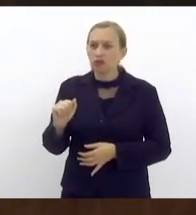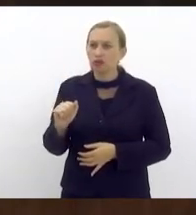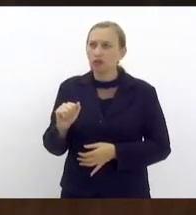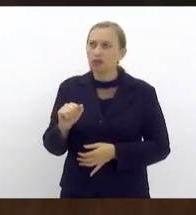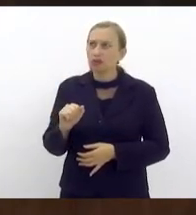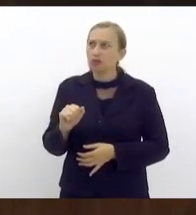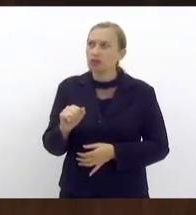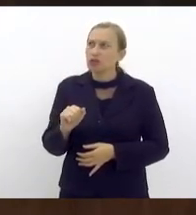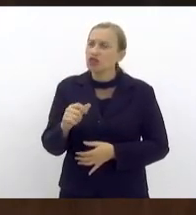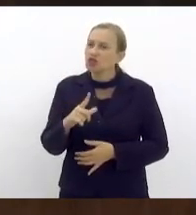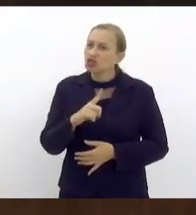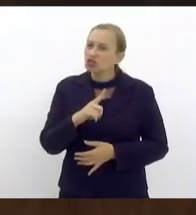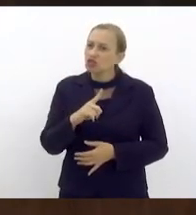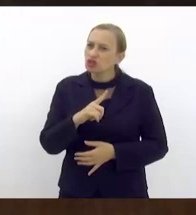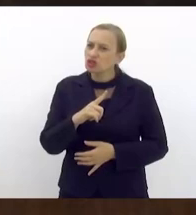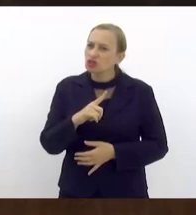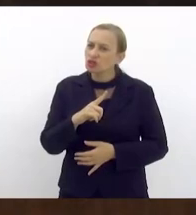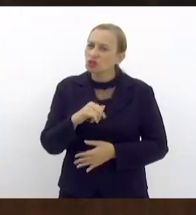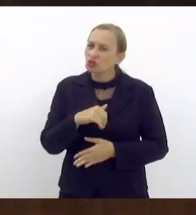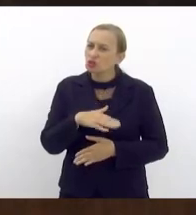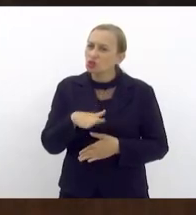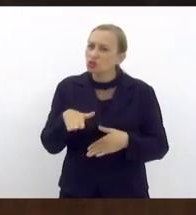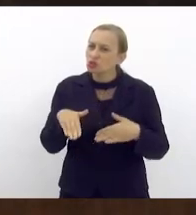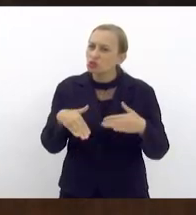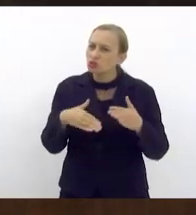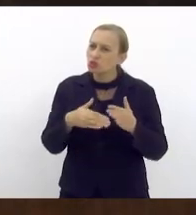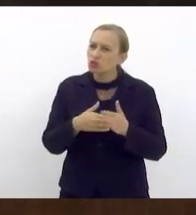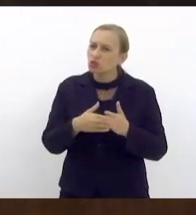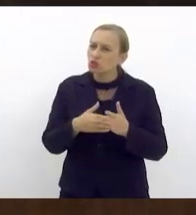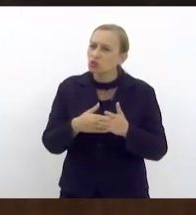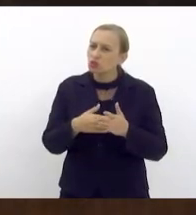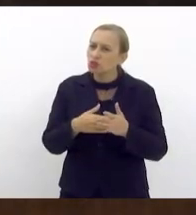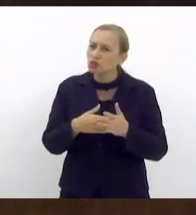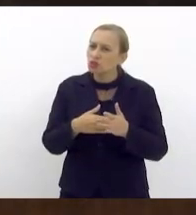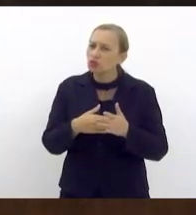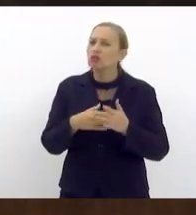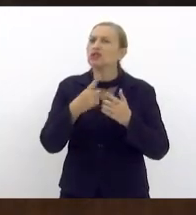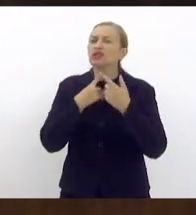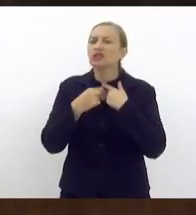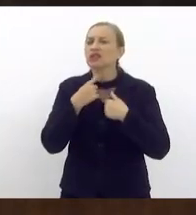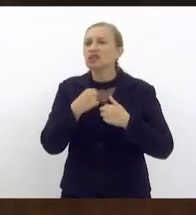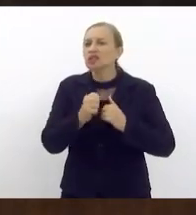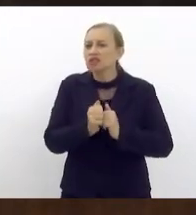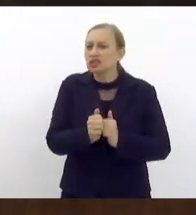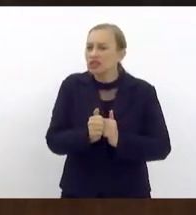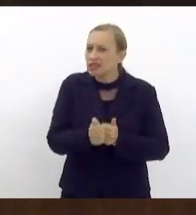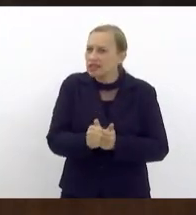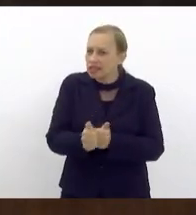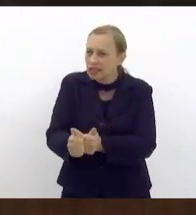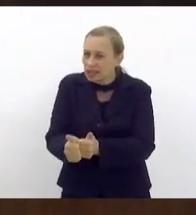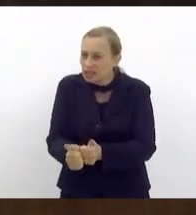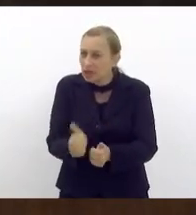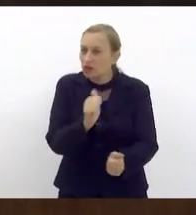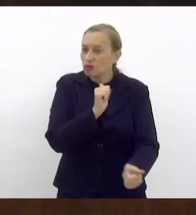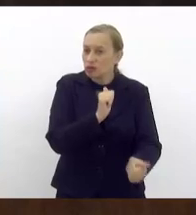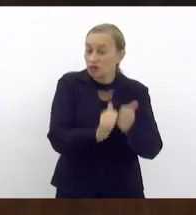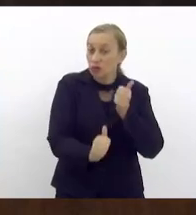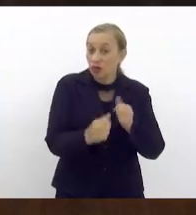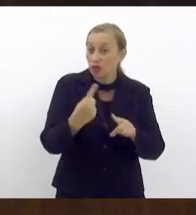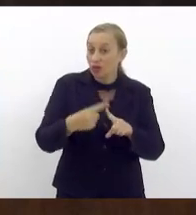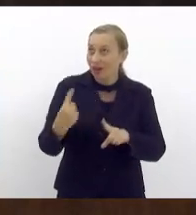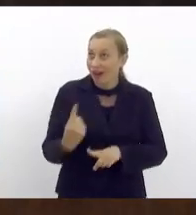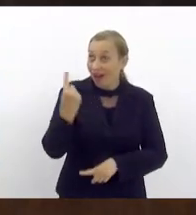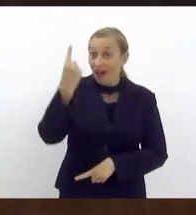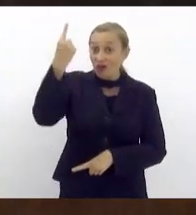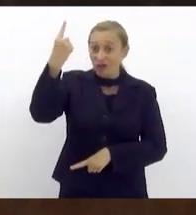todo Uma expectativa de seguir nos esportes seguir né porque ela era alta para